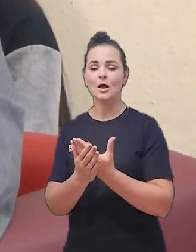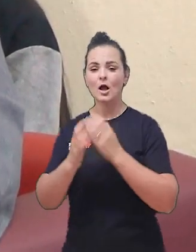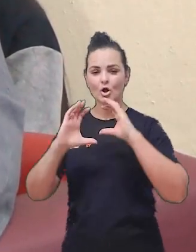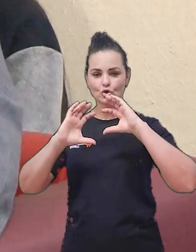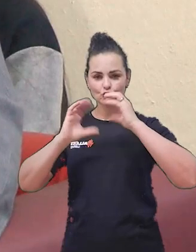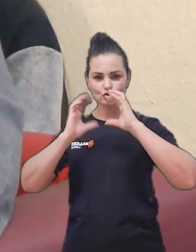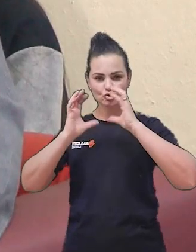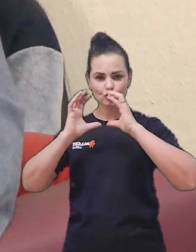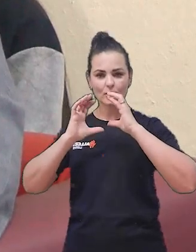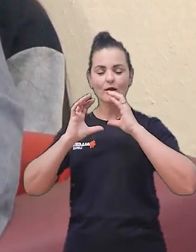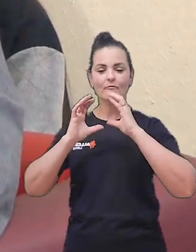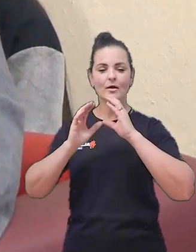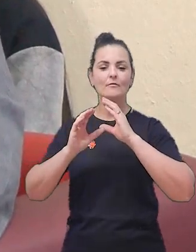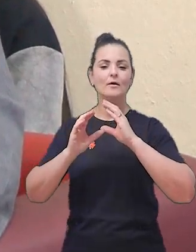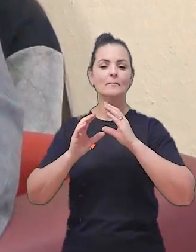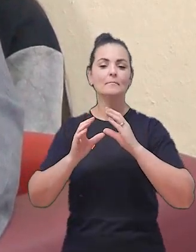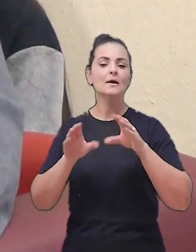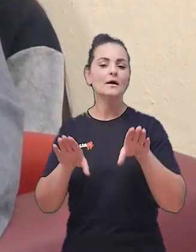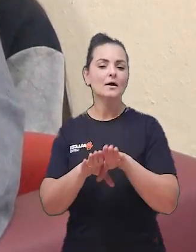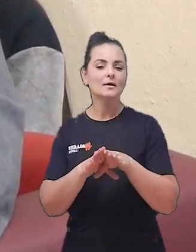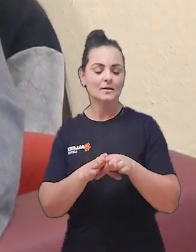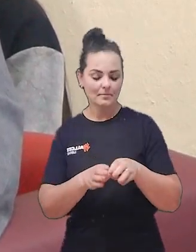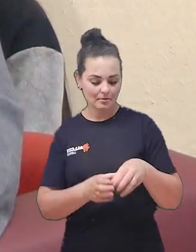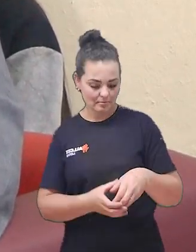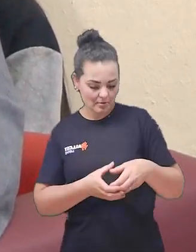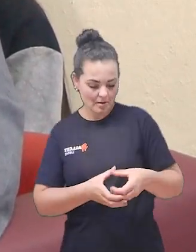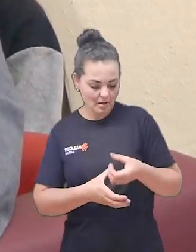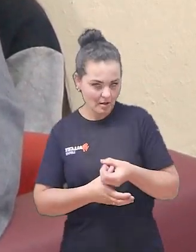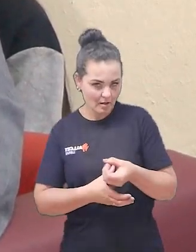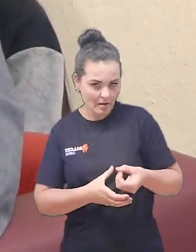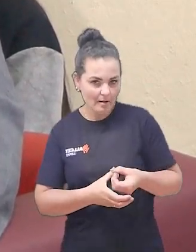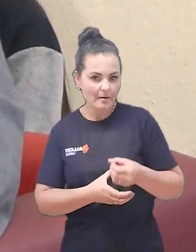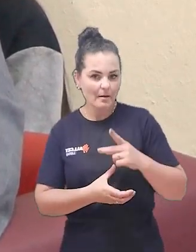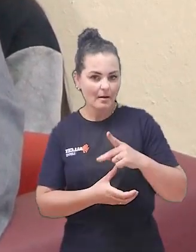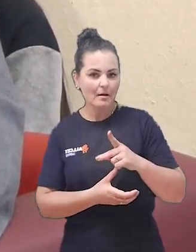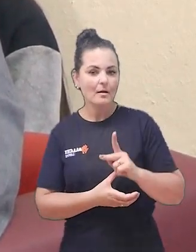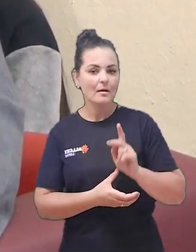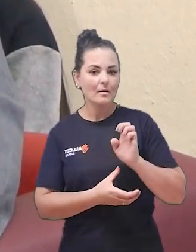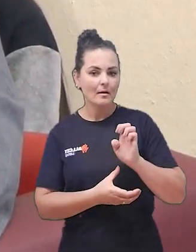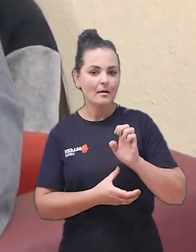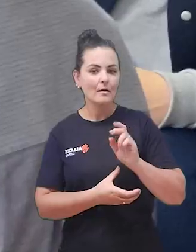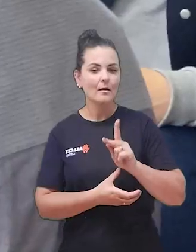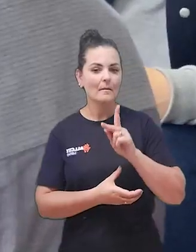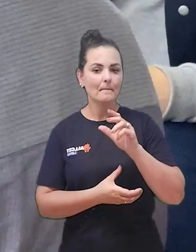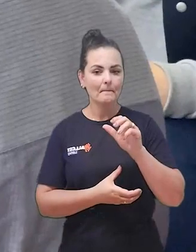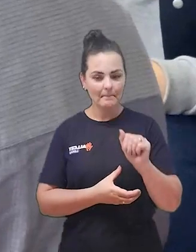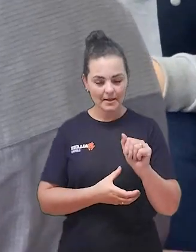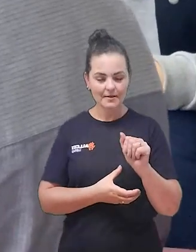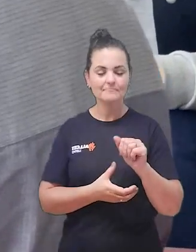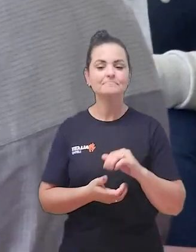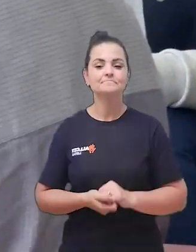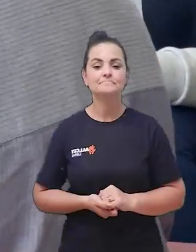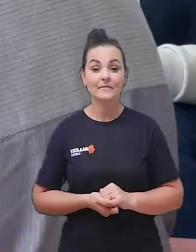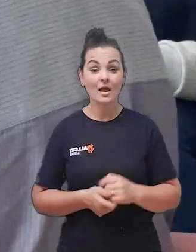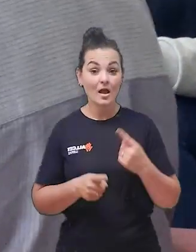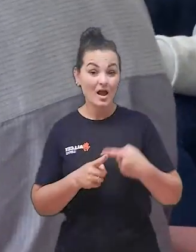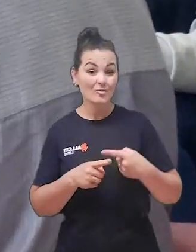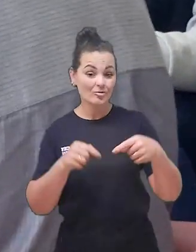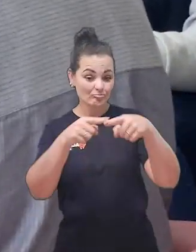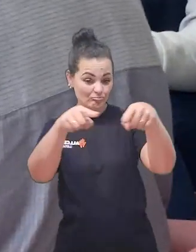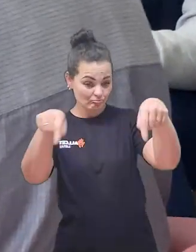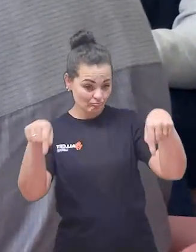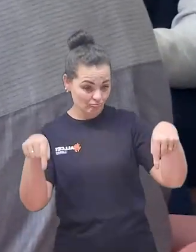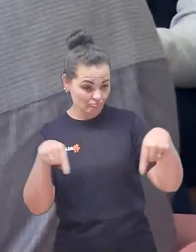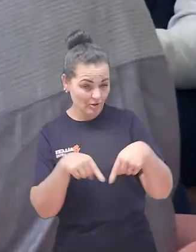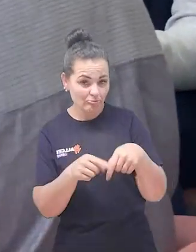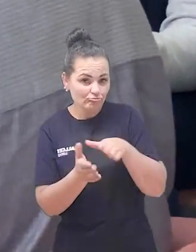jogávamos bola, né? Peca, não tinha muita coisa que fazer, mas peca. Então era aquilo, os pátios não eram acimentados como